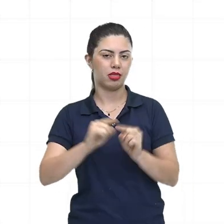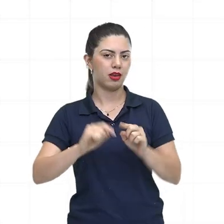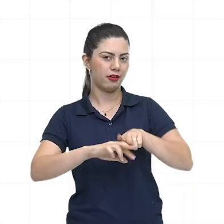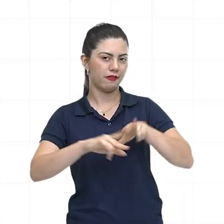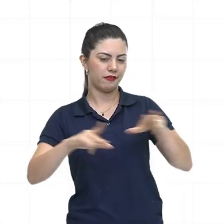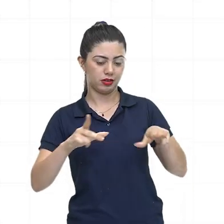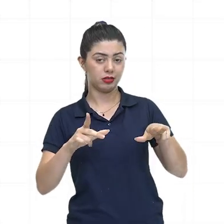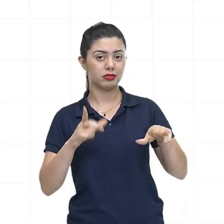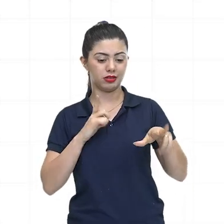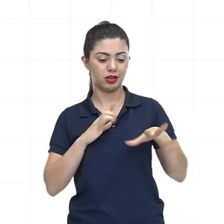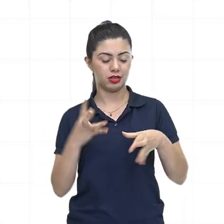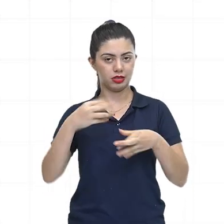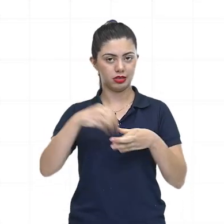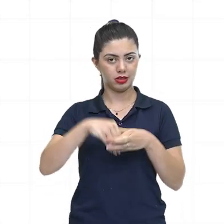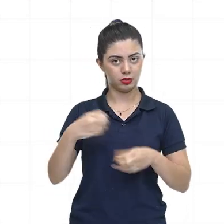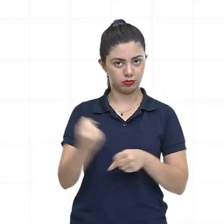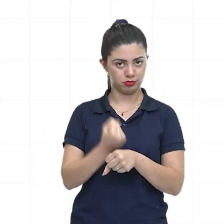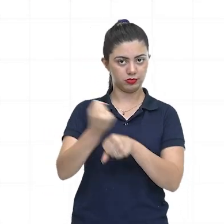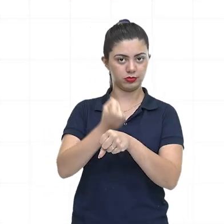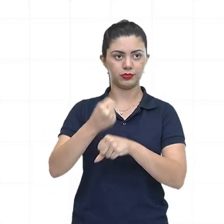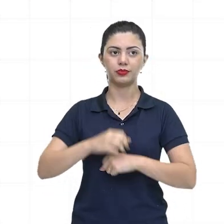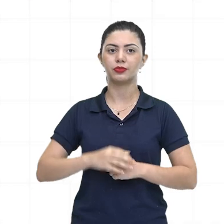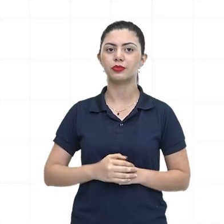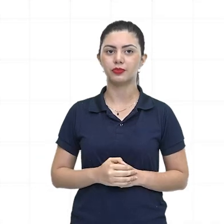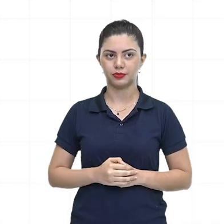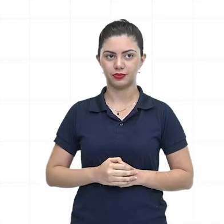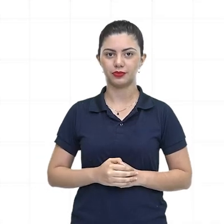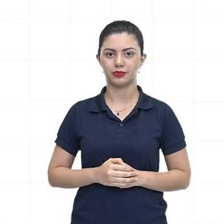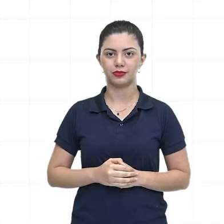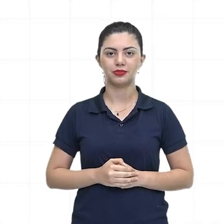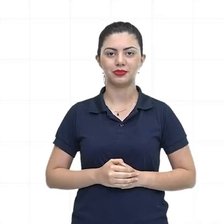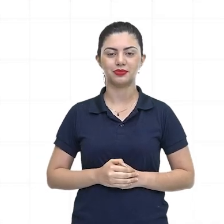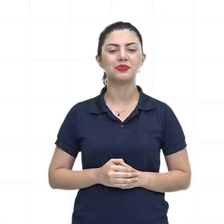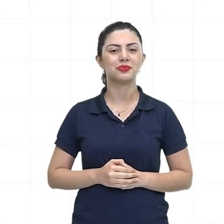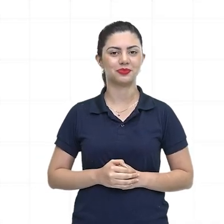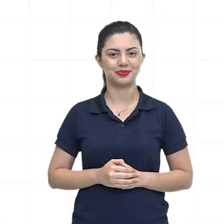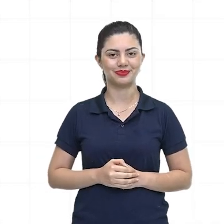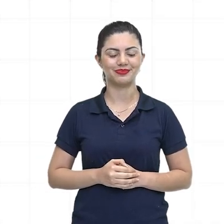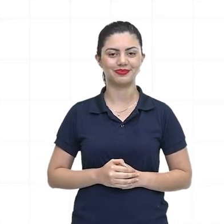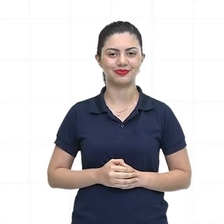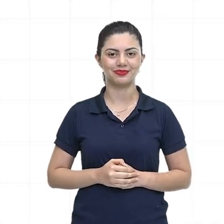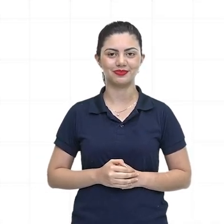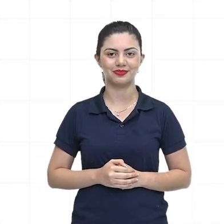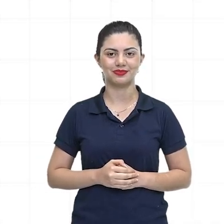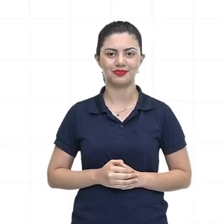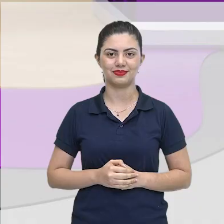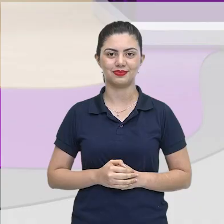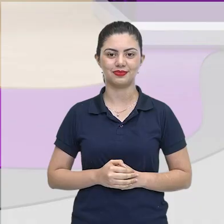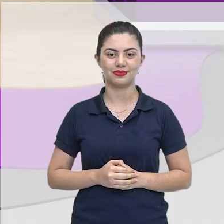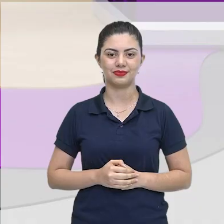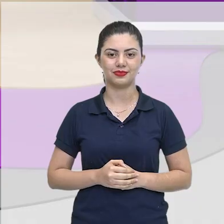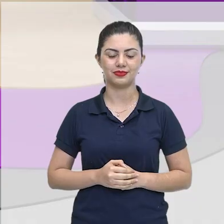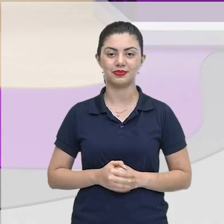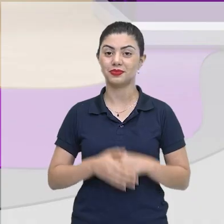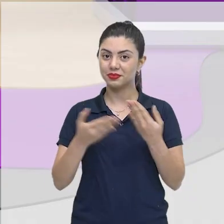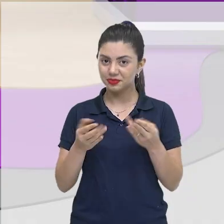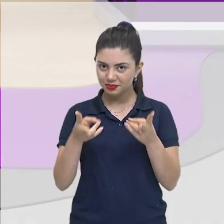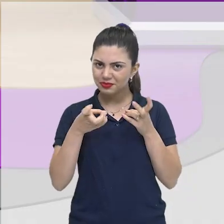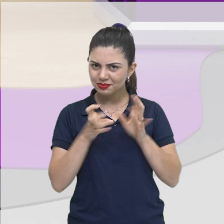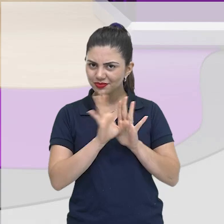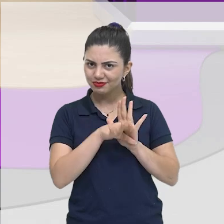demais estruturas da construção. Ok? O que nos diz aí essa